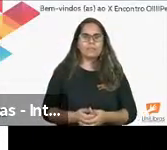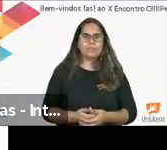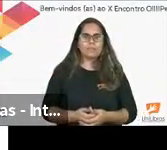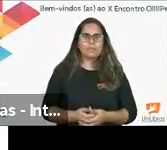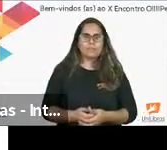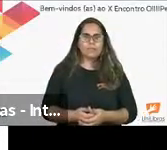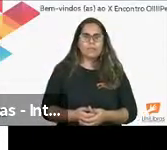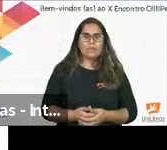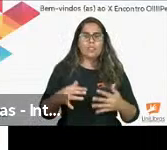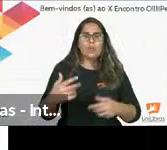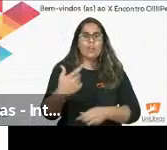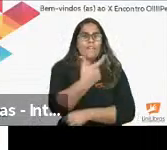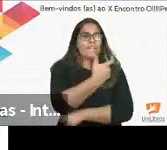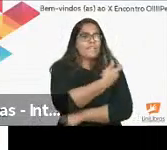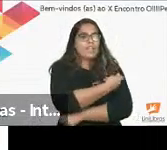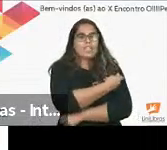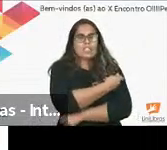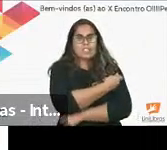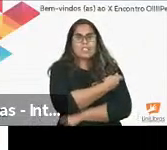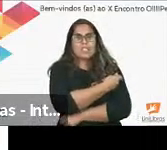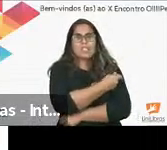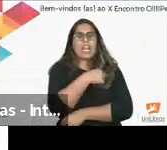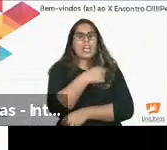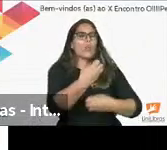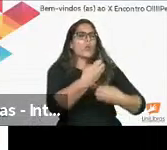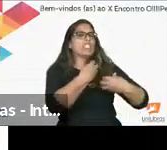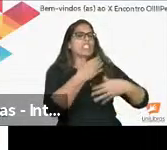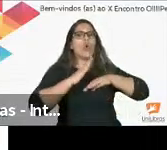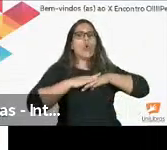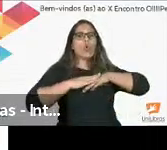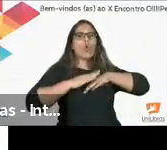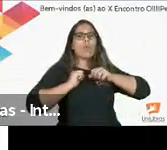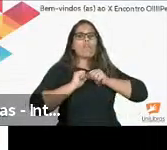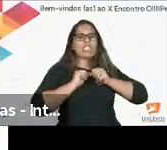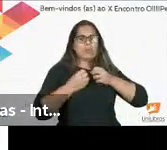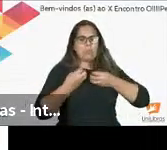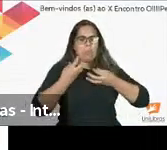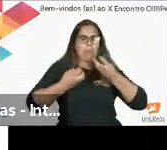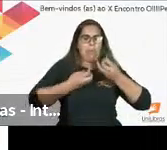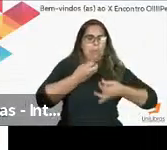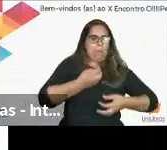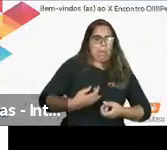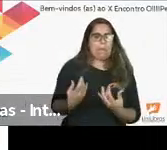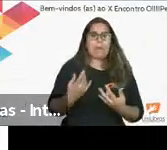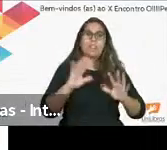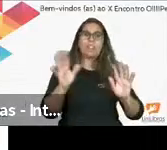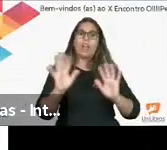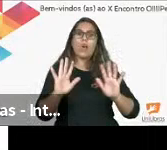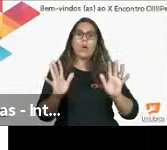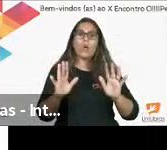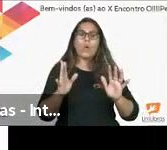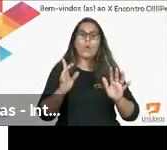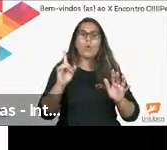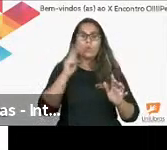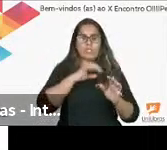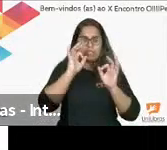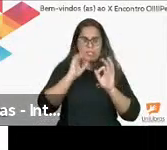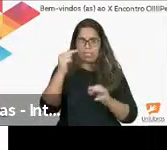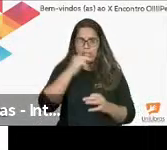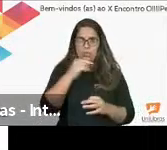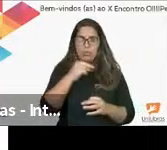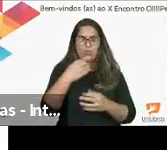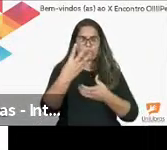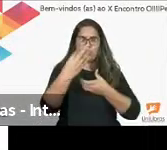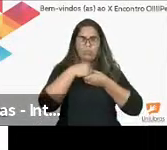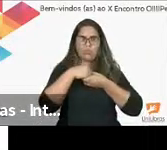uma vacina ela não ensina o corpo a fazer anticorpos. Os anticorpos específicos não